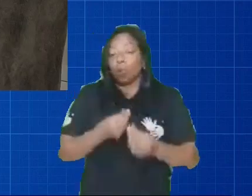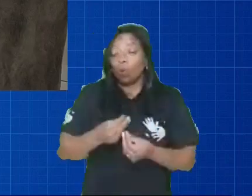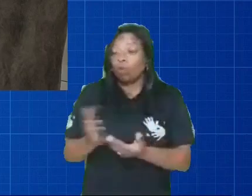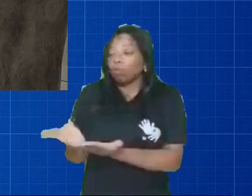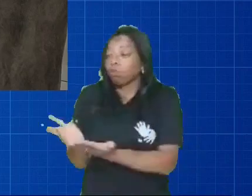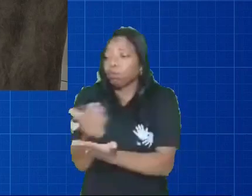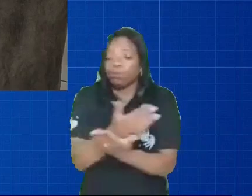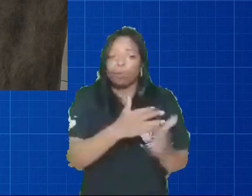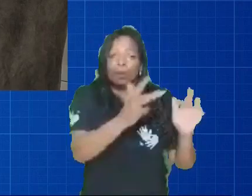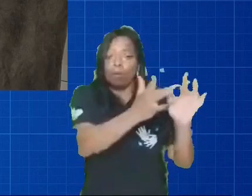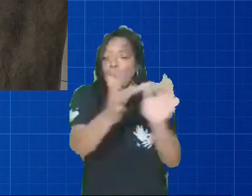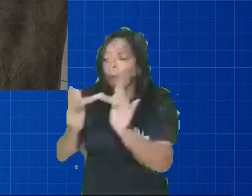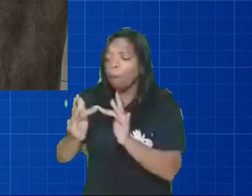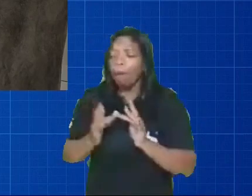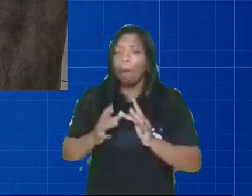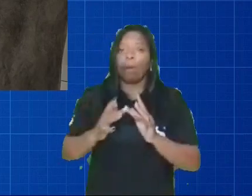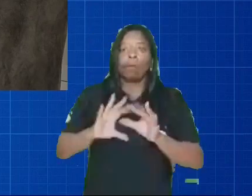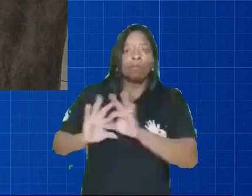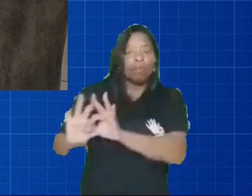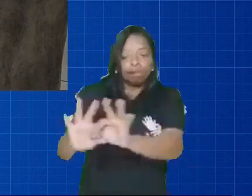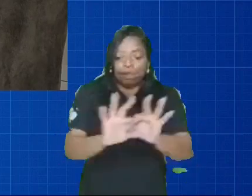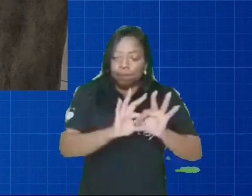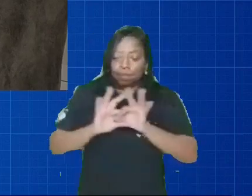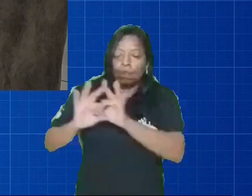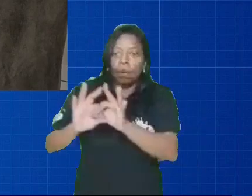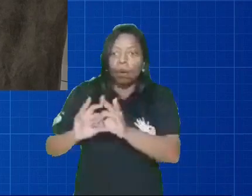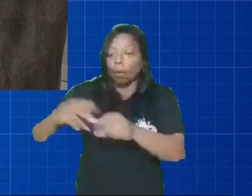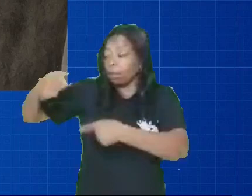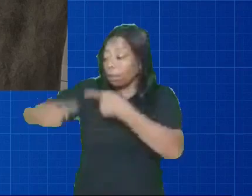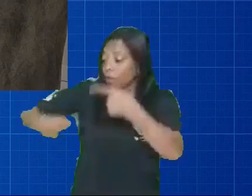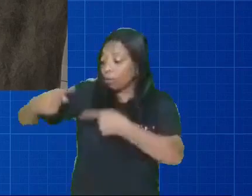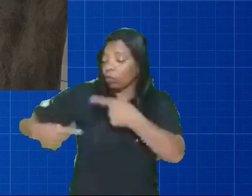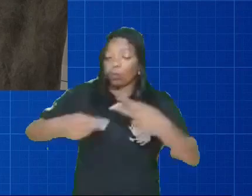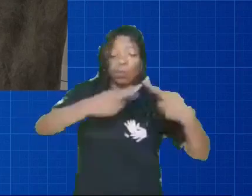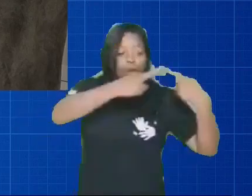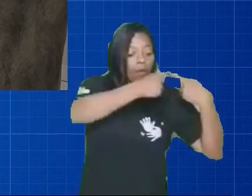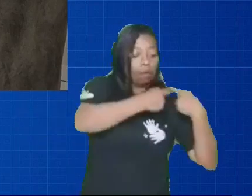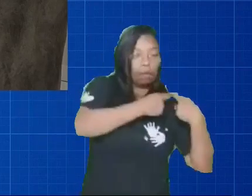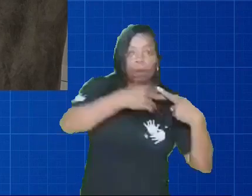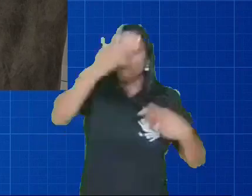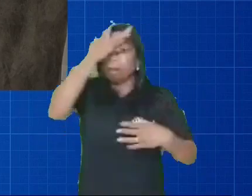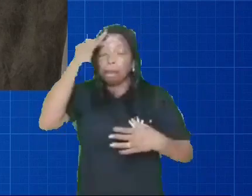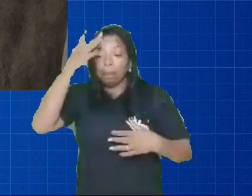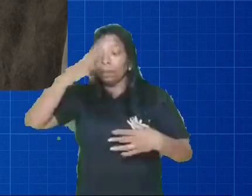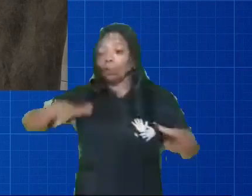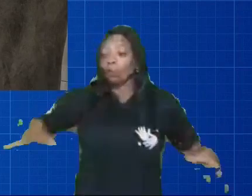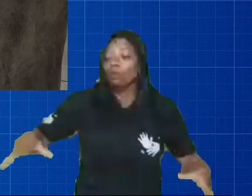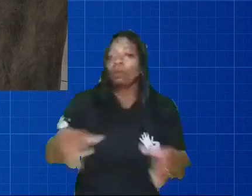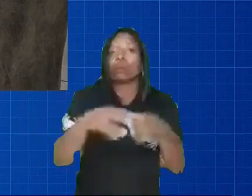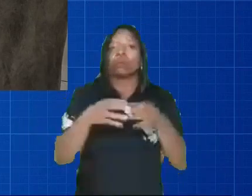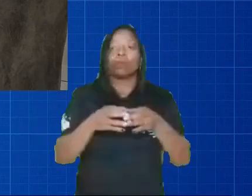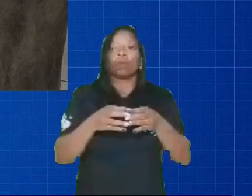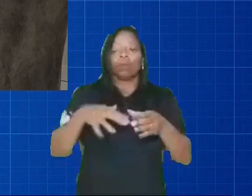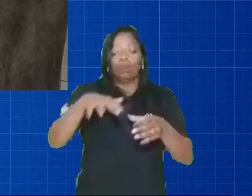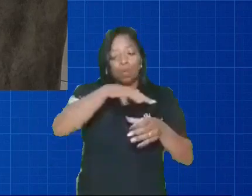responsabilidades das pessoas e essa conexão com aquilo que nos chama à própria vida. Então, para a